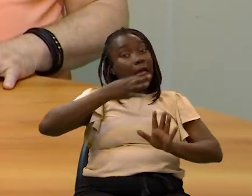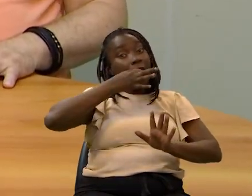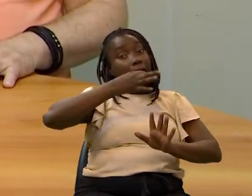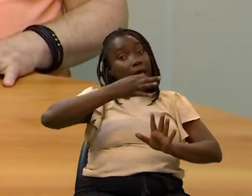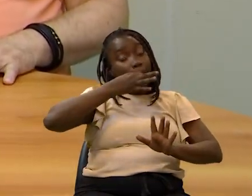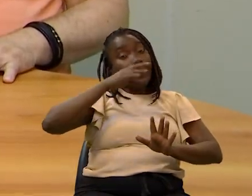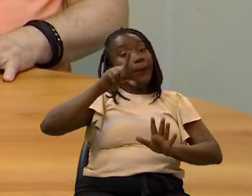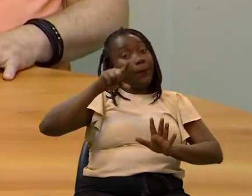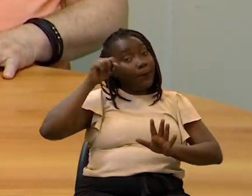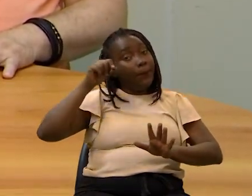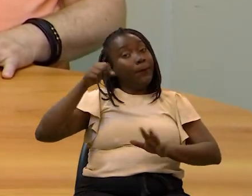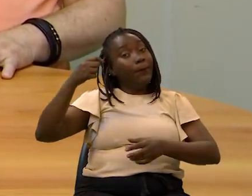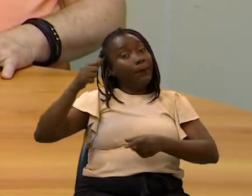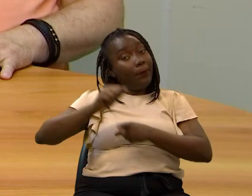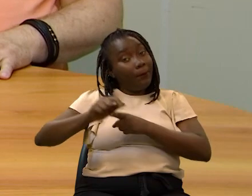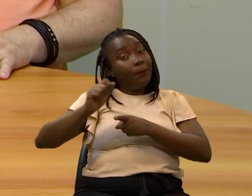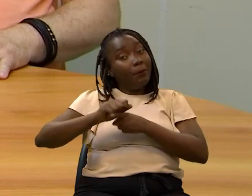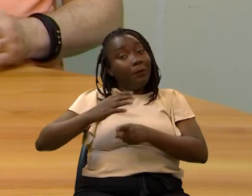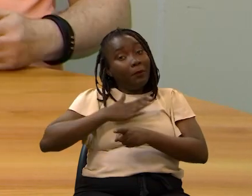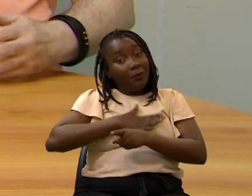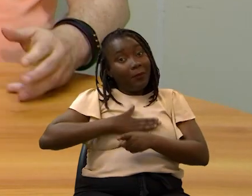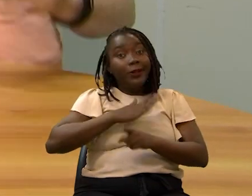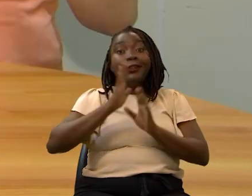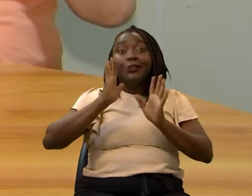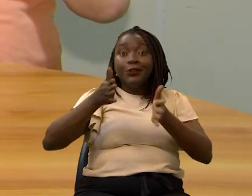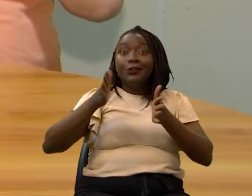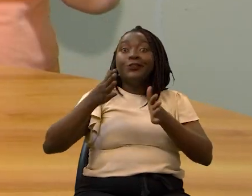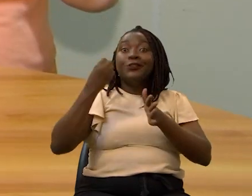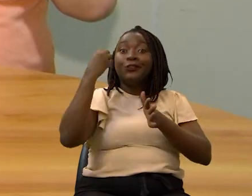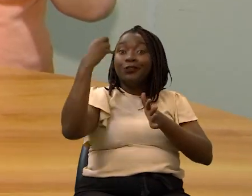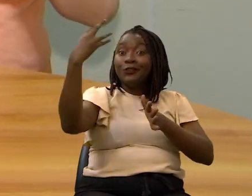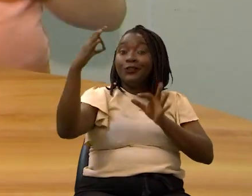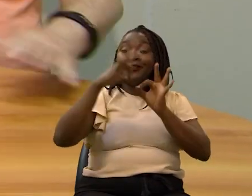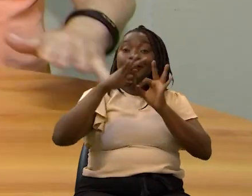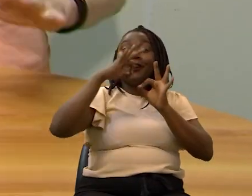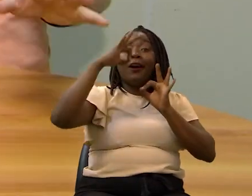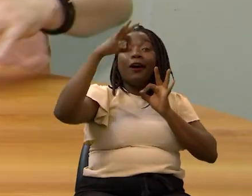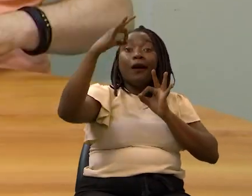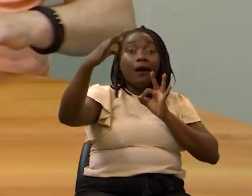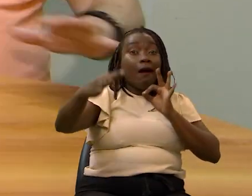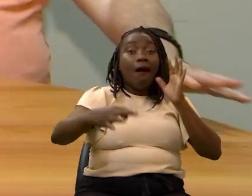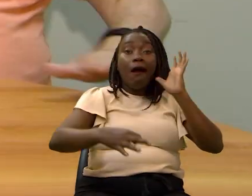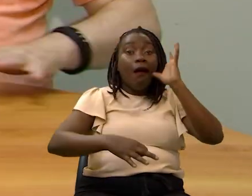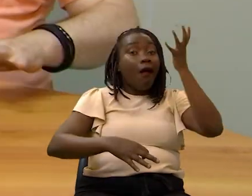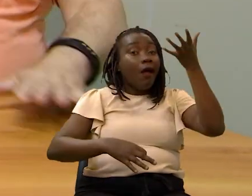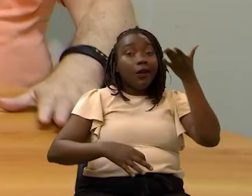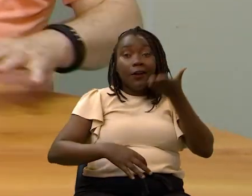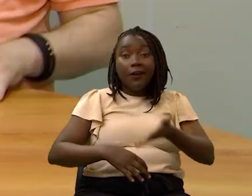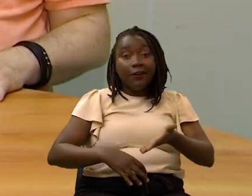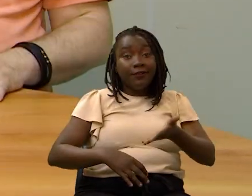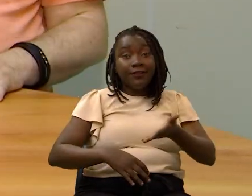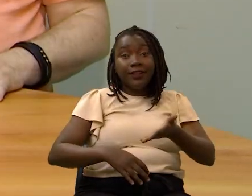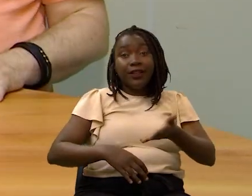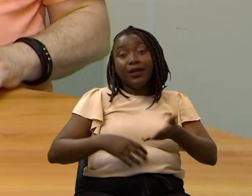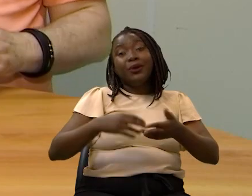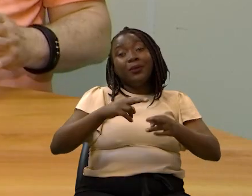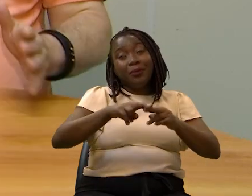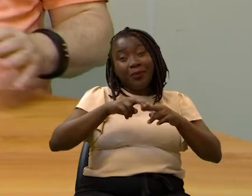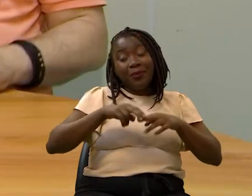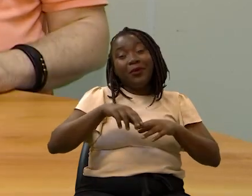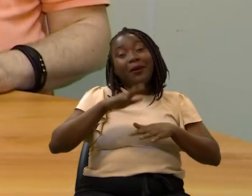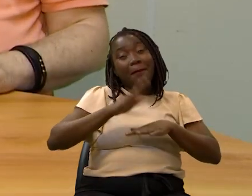eu particularmente até prefiro alugar. A gente já fez algumas viagens longas, aluga, pronto. Resolve ali, né?